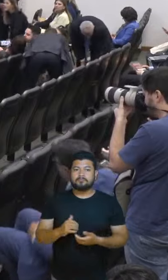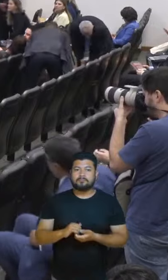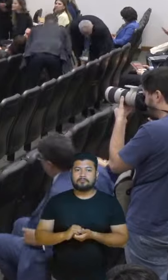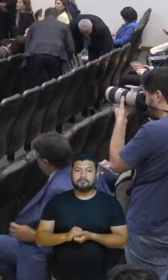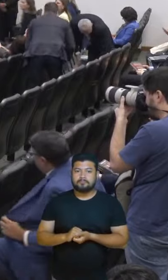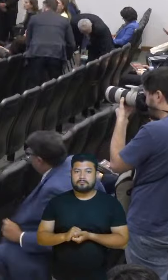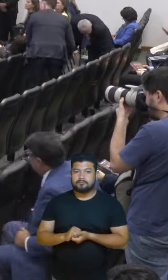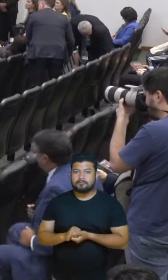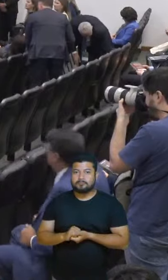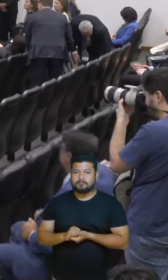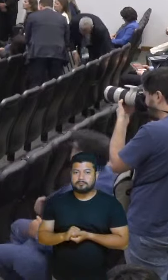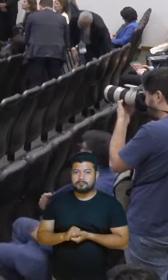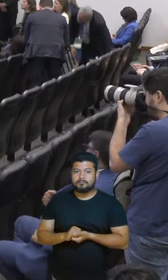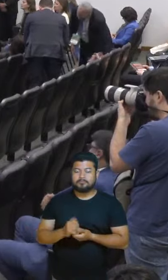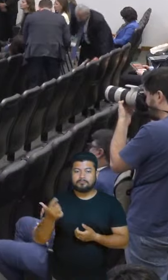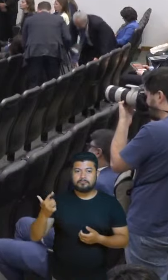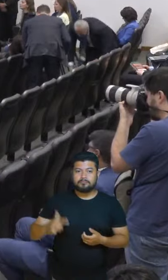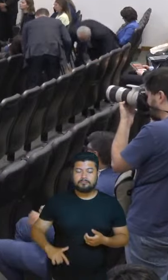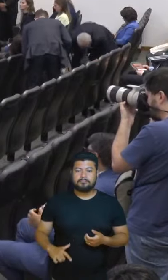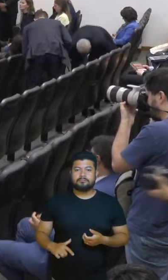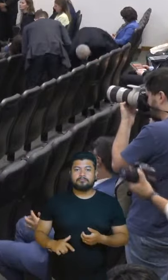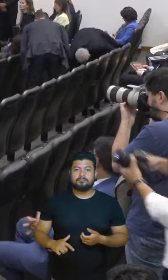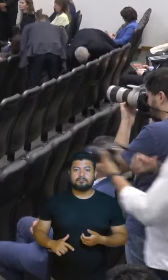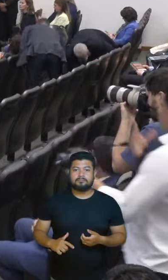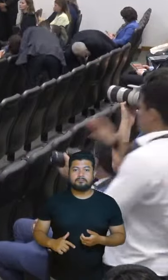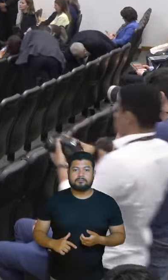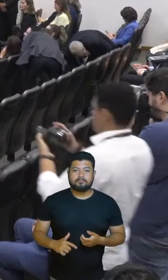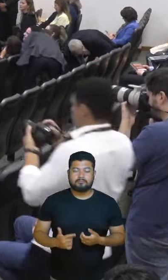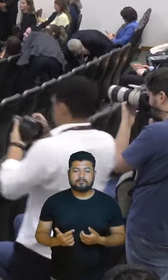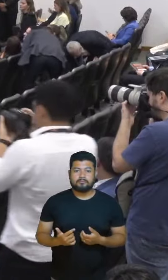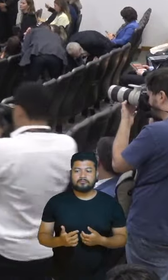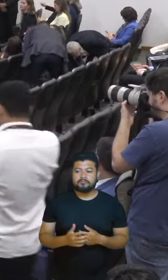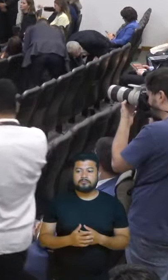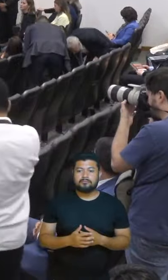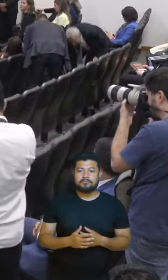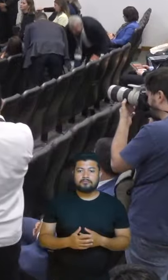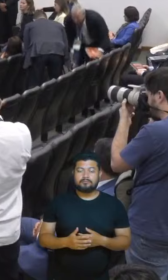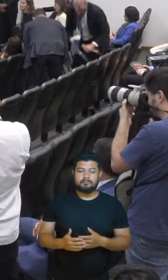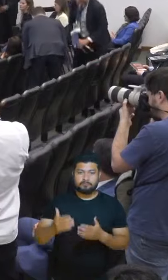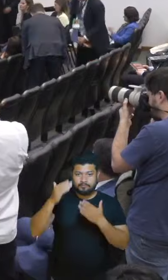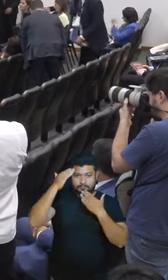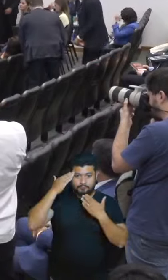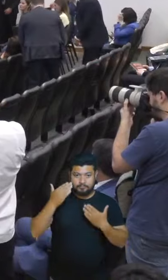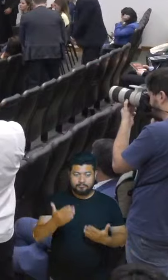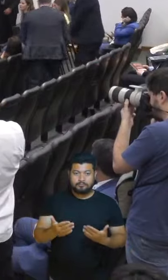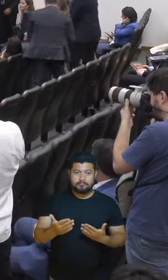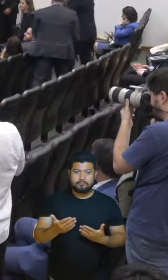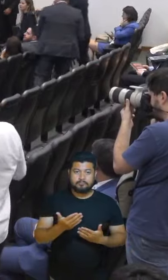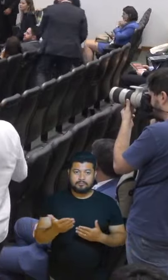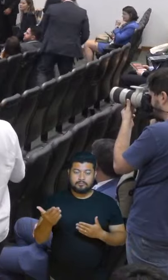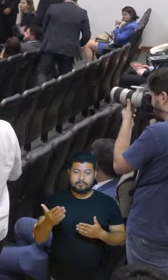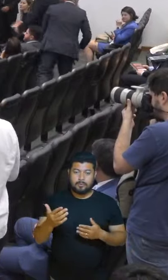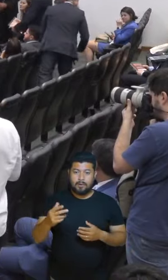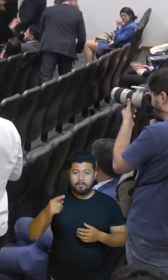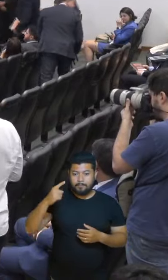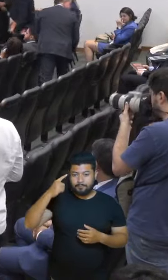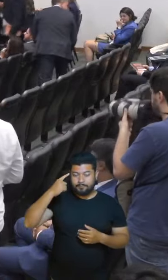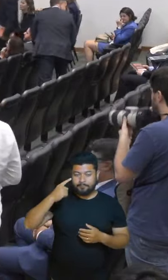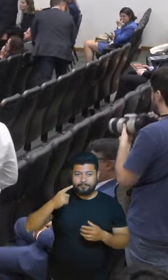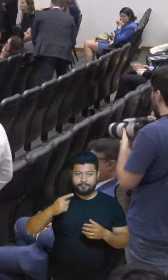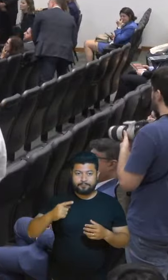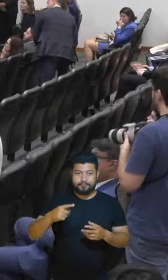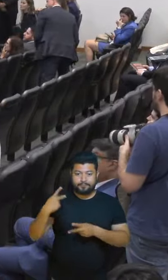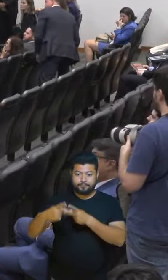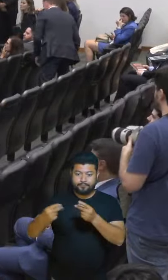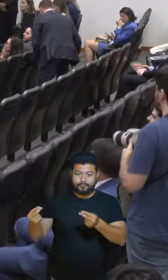obrigado Mais Uma Vez vamos vamos agradecê-los com uma lembrança aqui